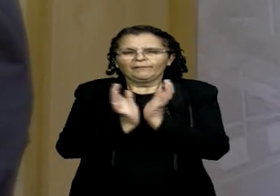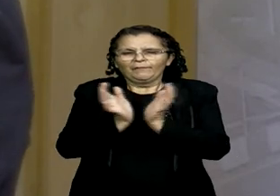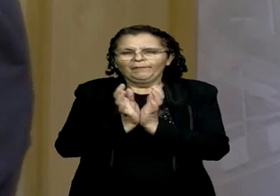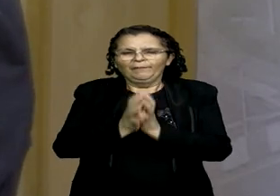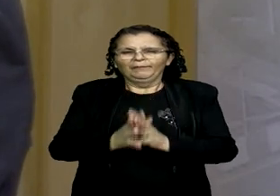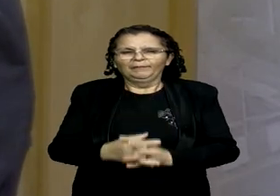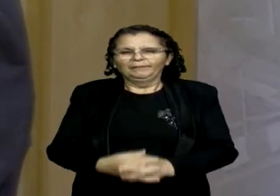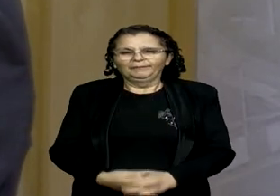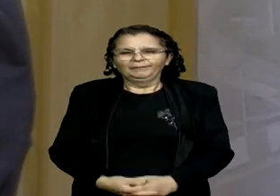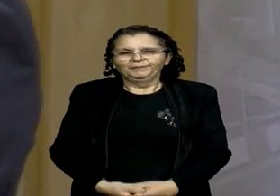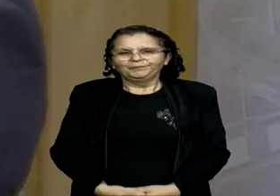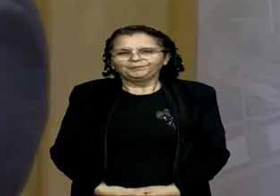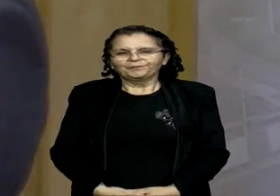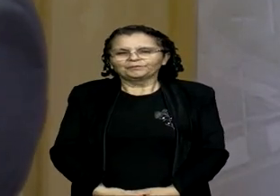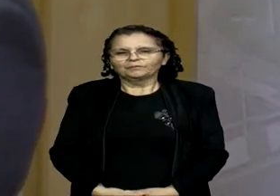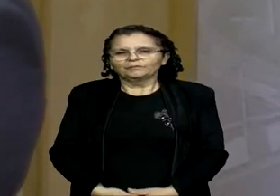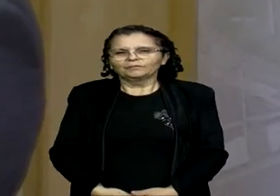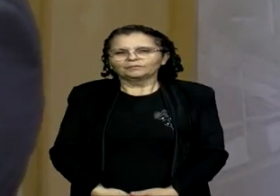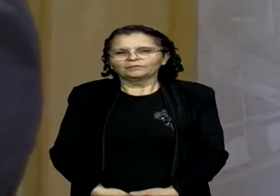Opa!